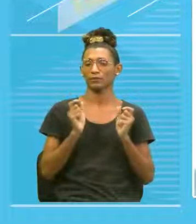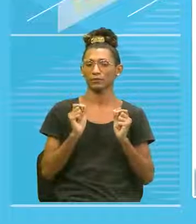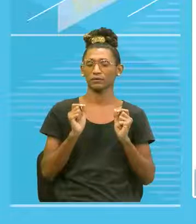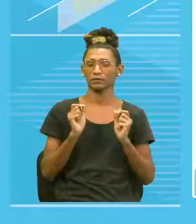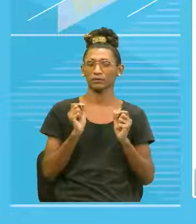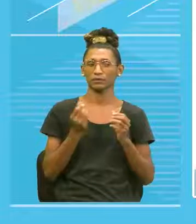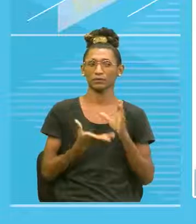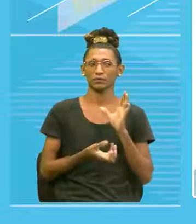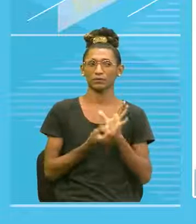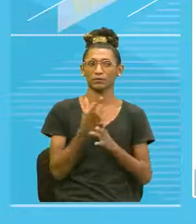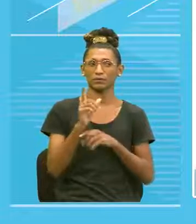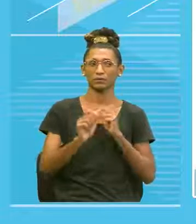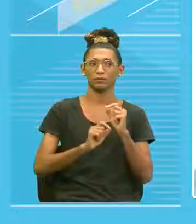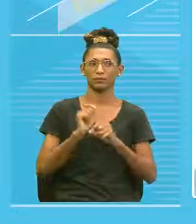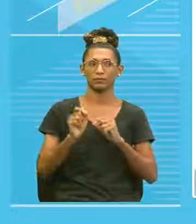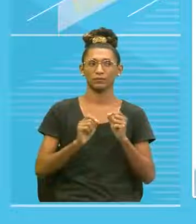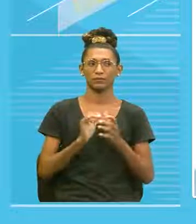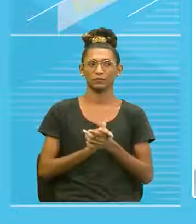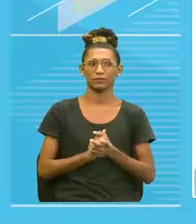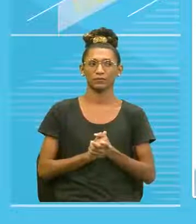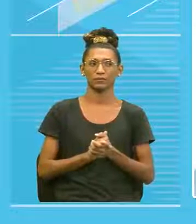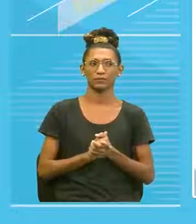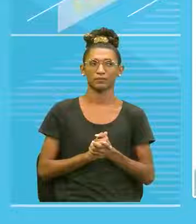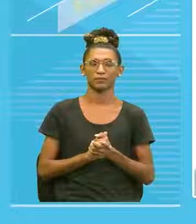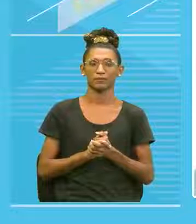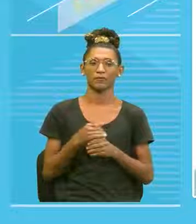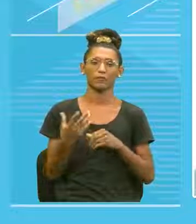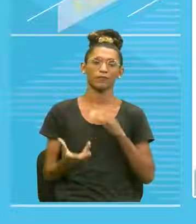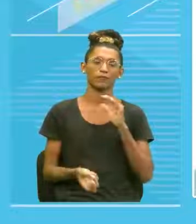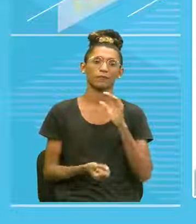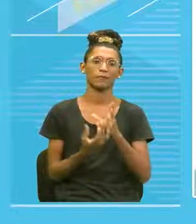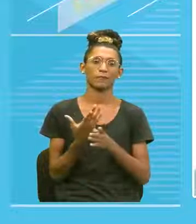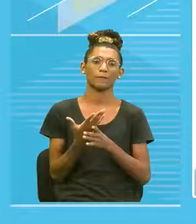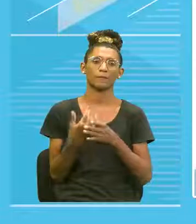impulsionar a produção